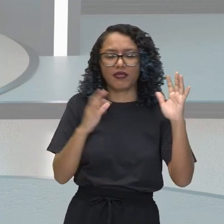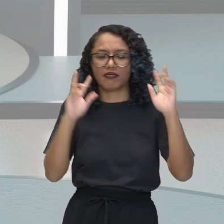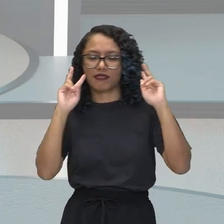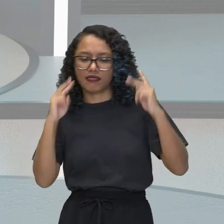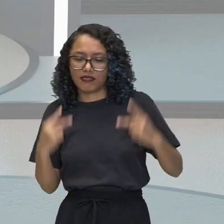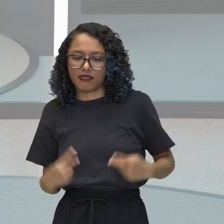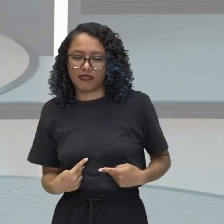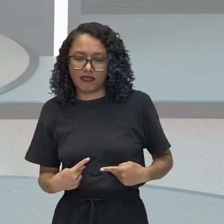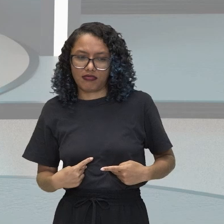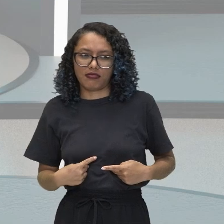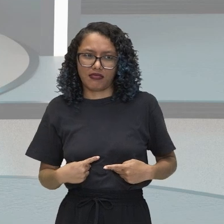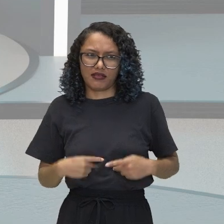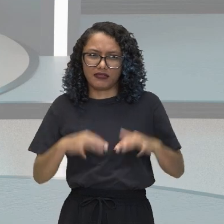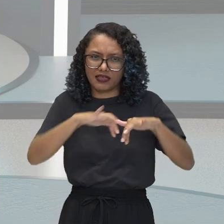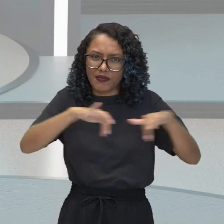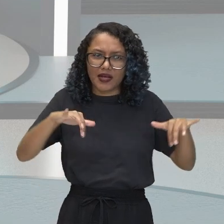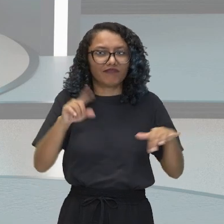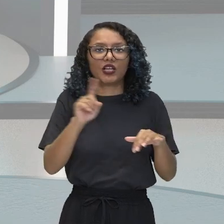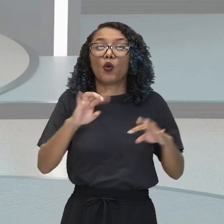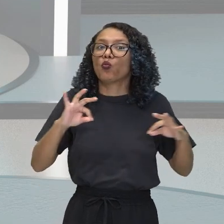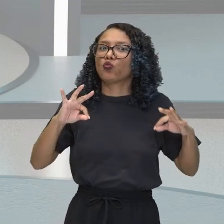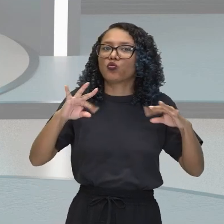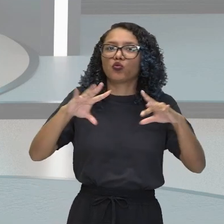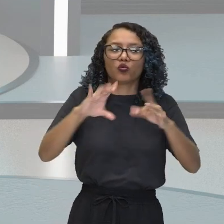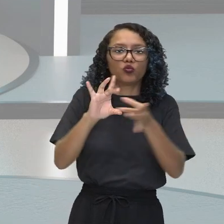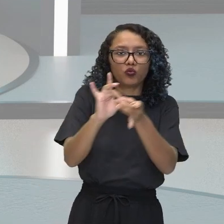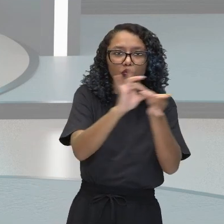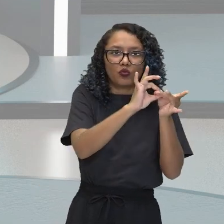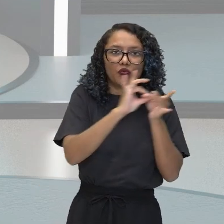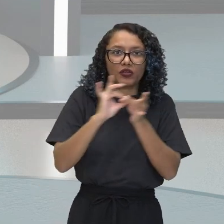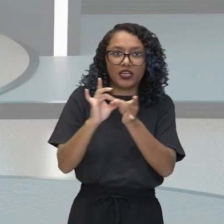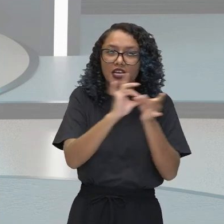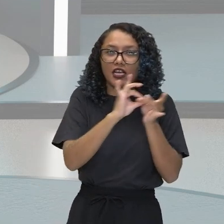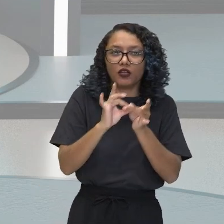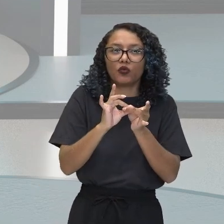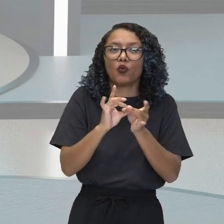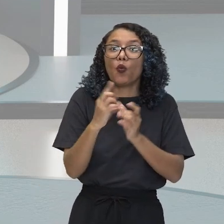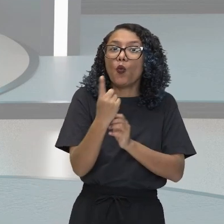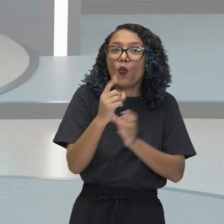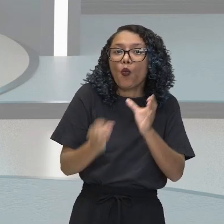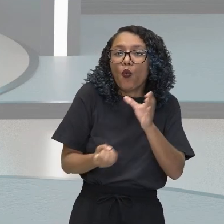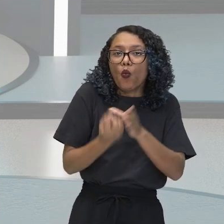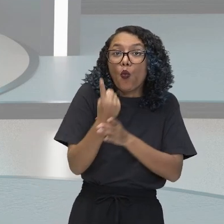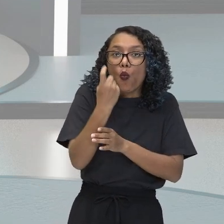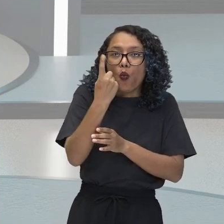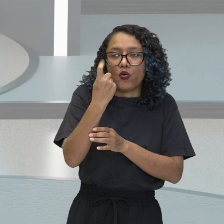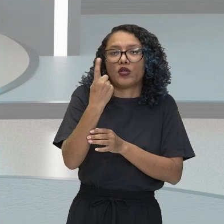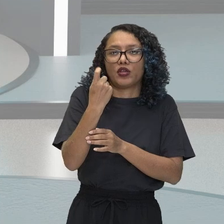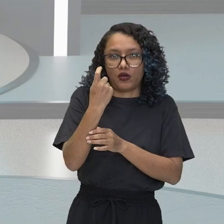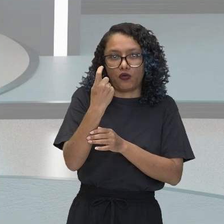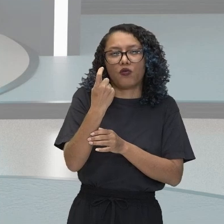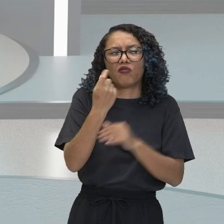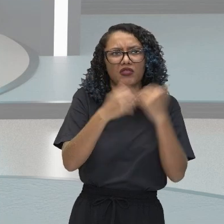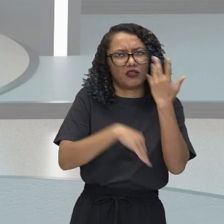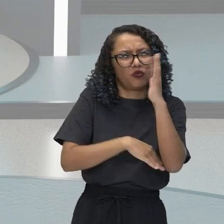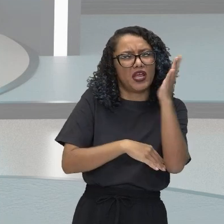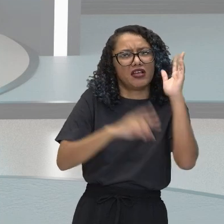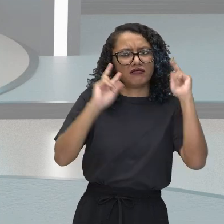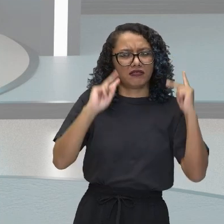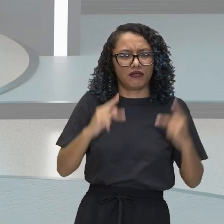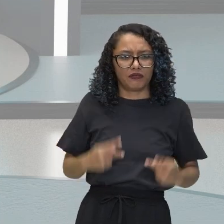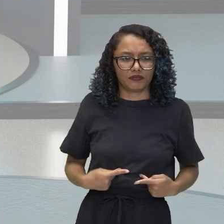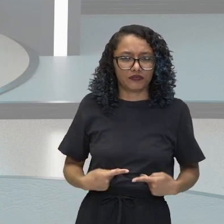uma coisa só. O cosmos, a natureza, o universo. Afinal, tudo